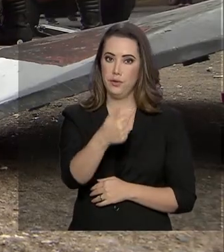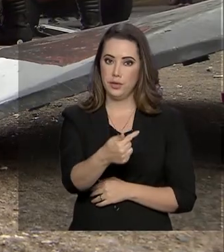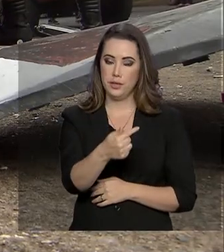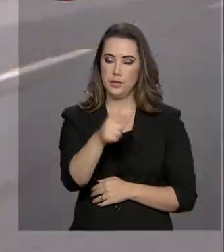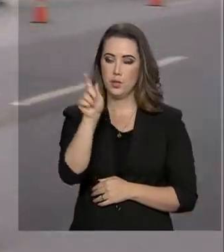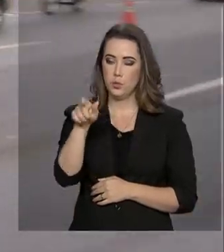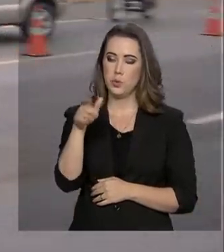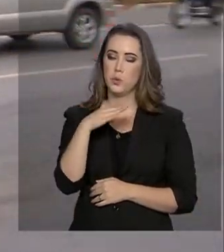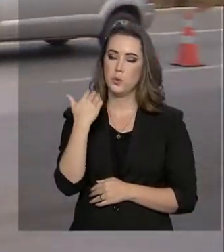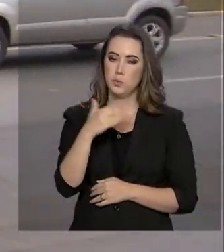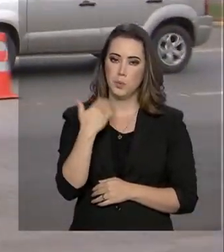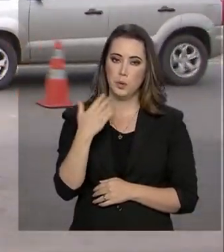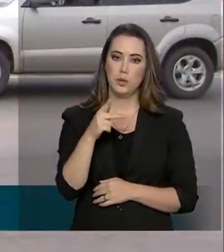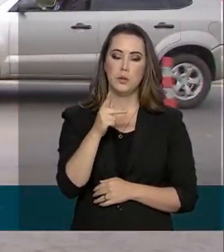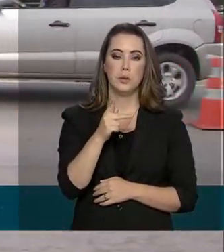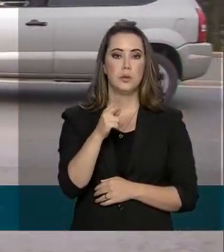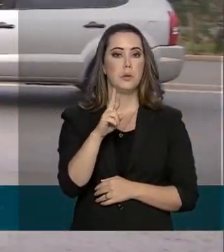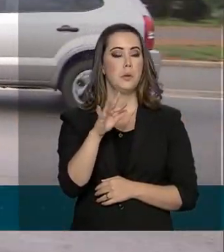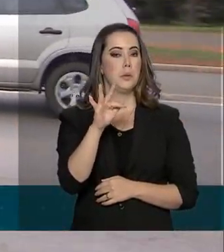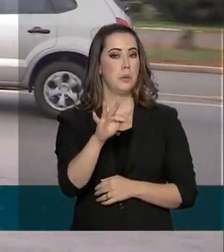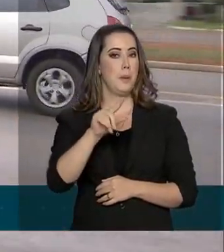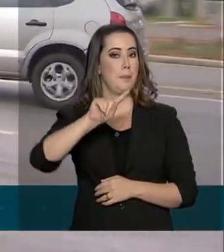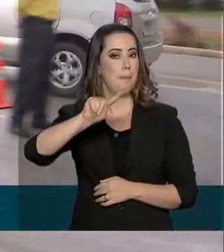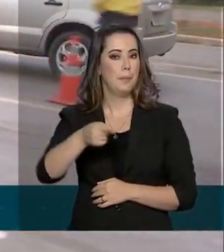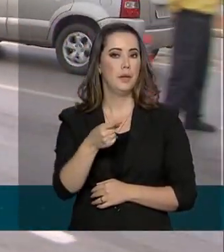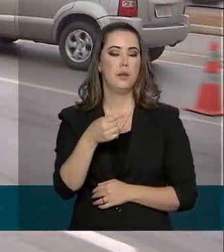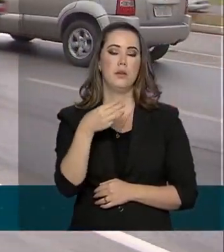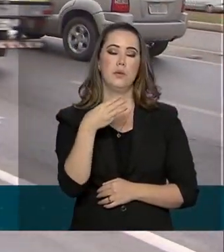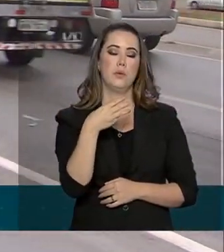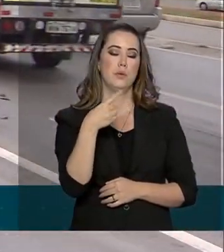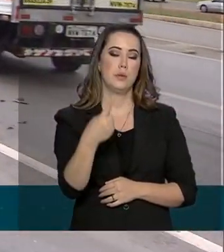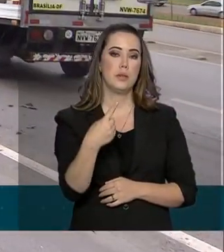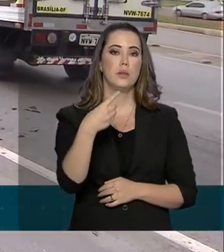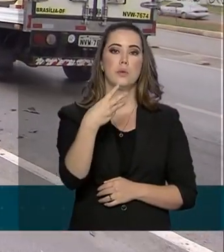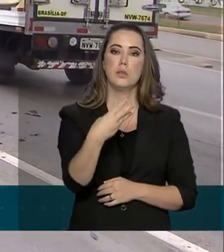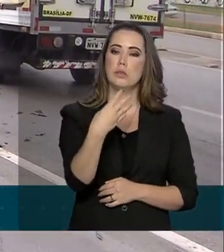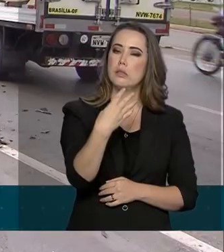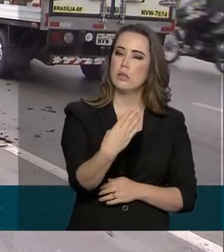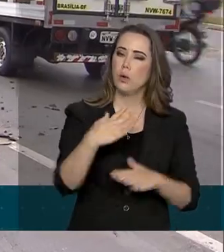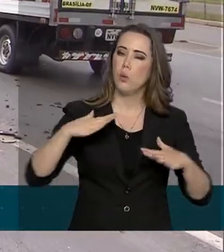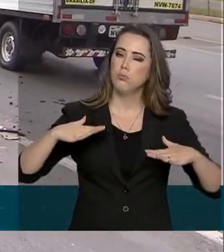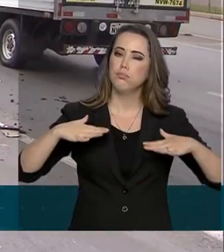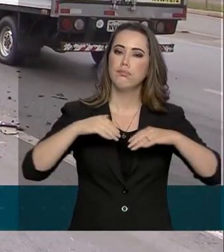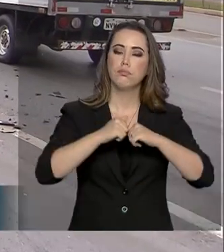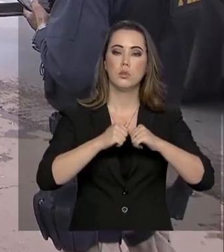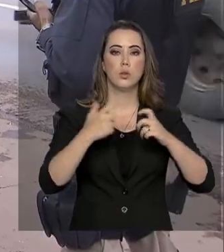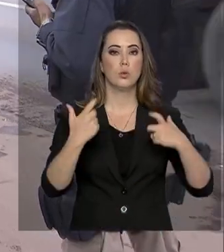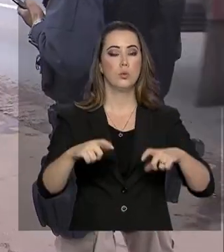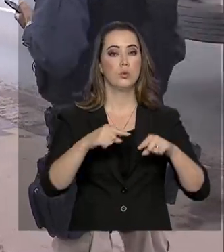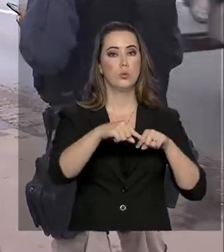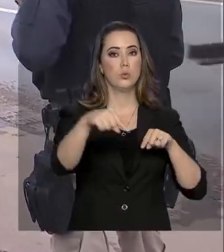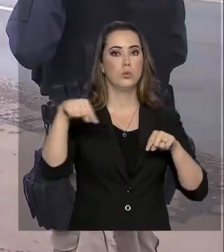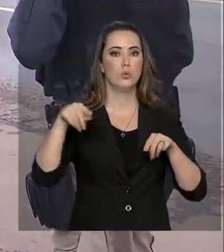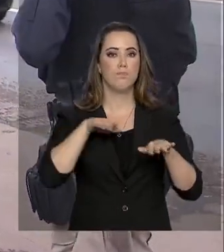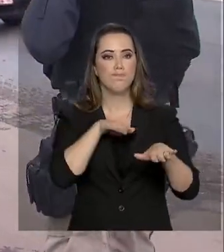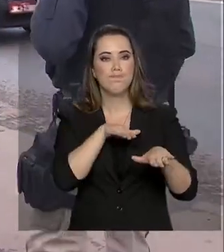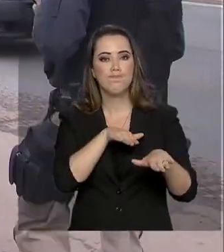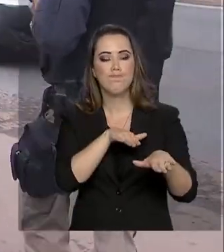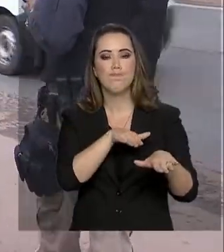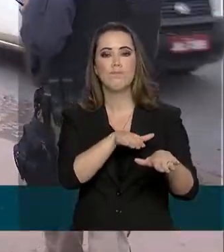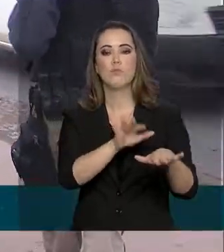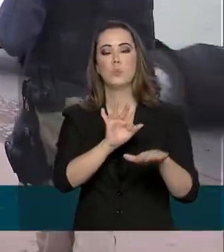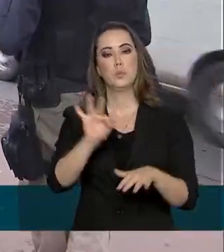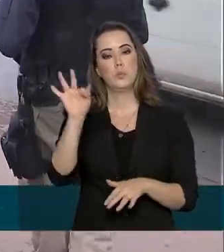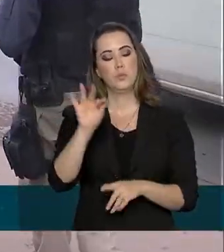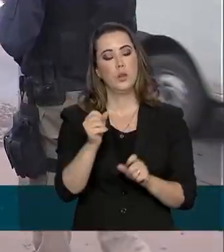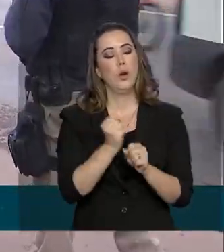perderam a vida e a PRF registrou 1.134 acidentes nas rodovias federais. Os números da operação Ano